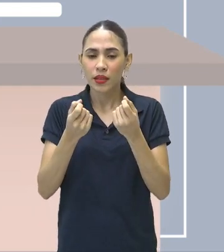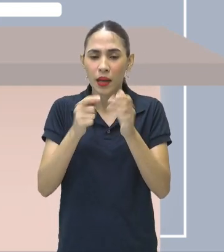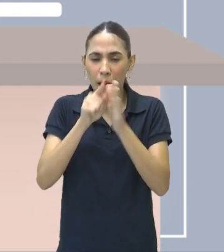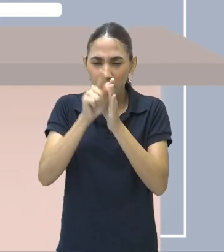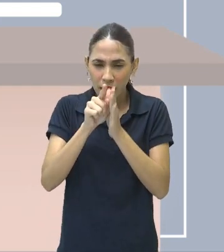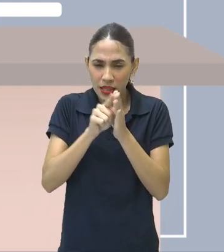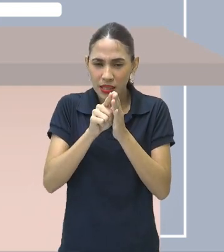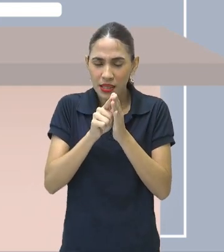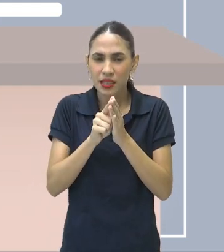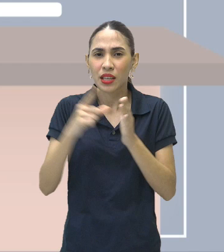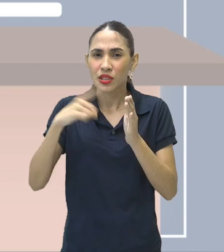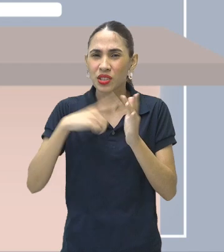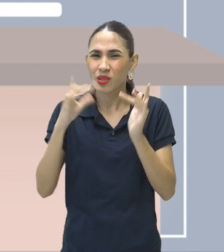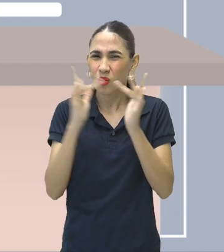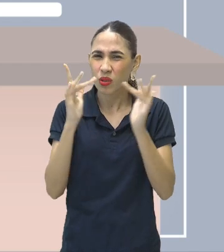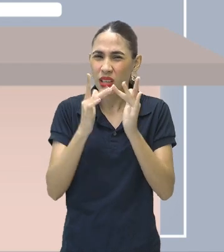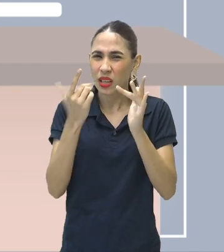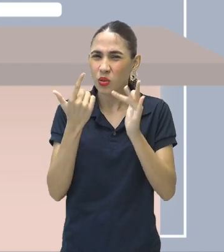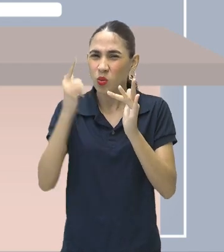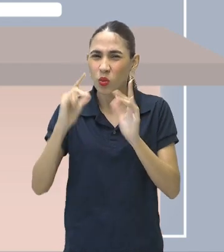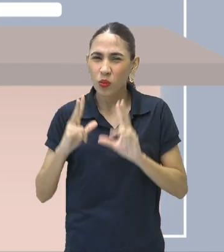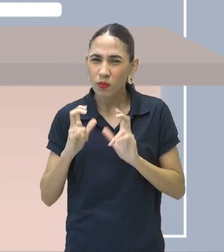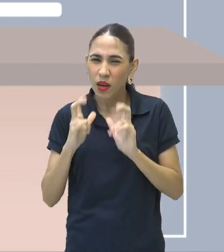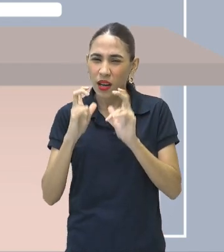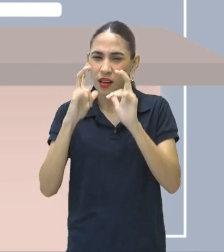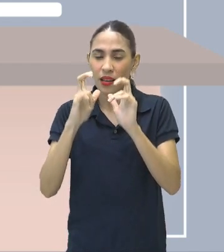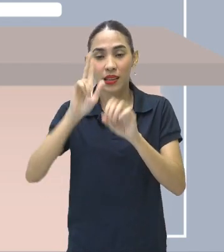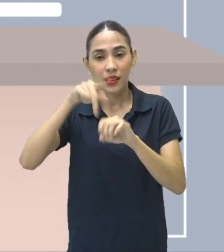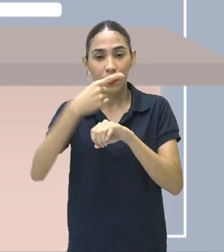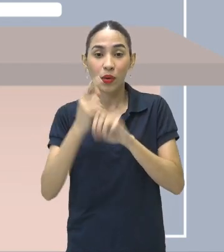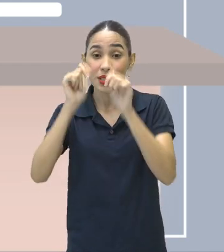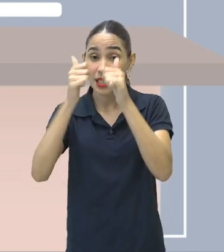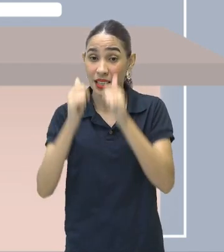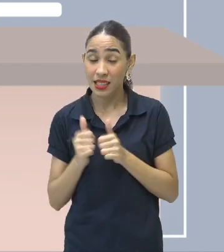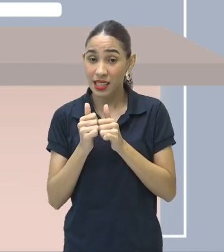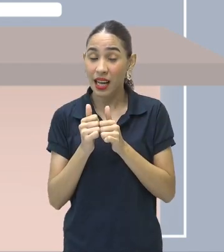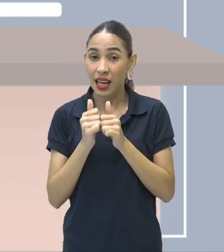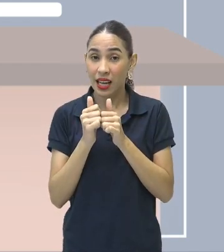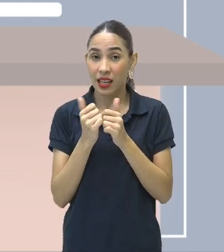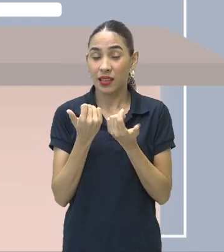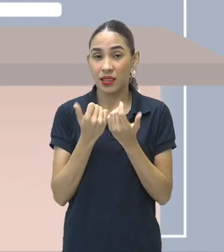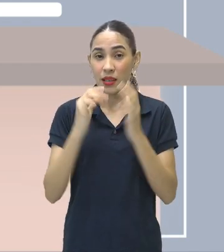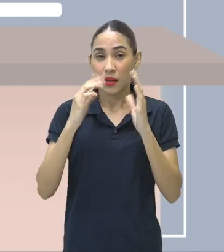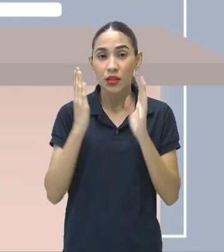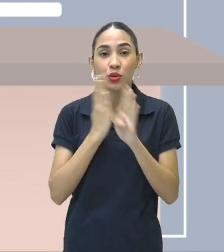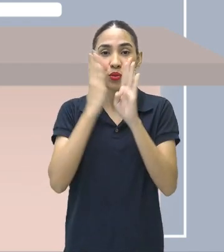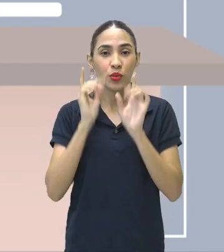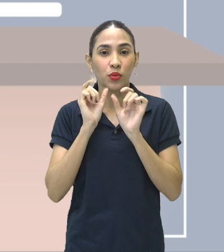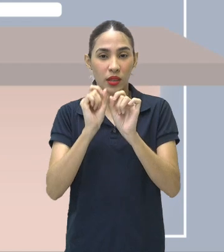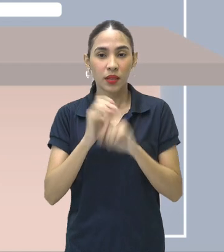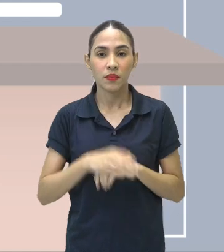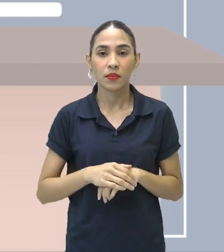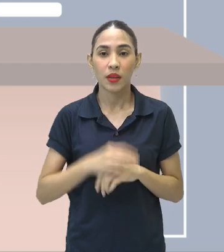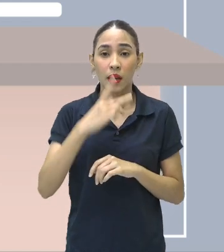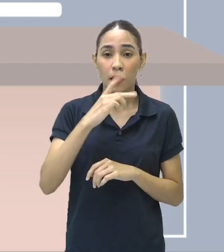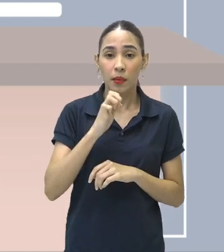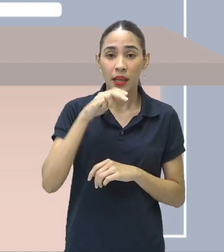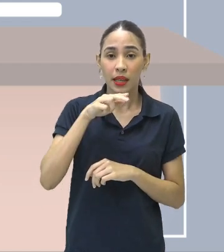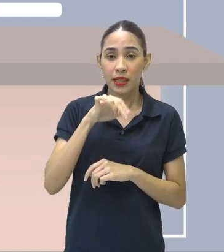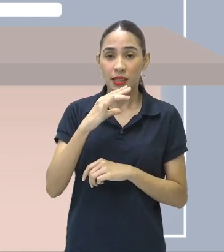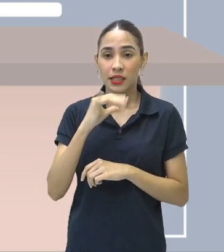sido contaminada por algum tipo de fungo. Após analisar o bolor, ele descobriu que se tratava do gênero